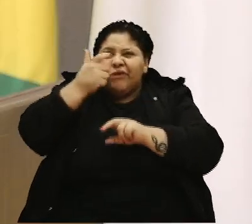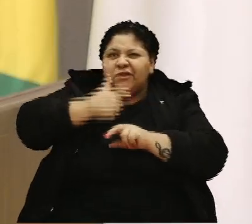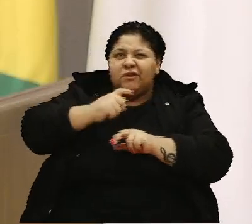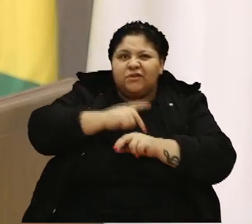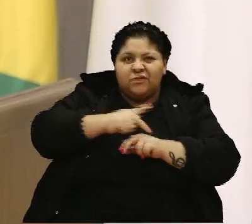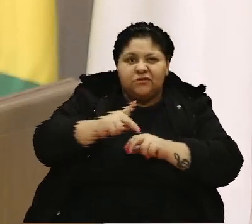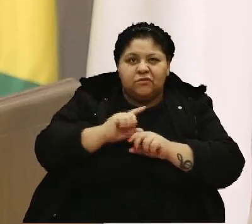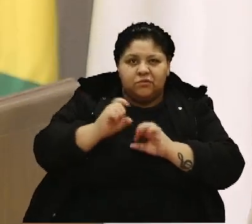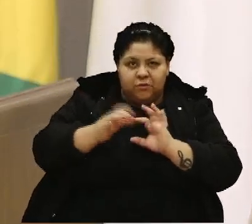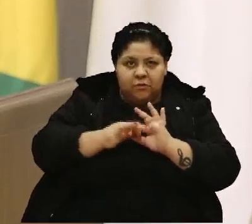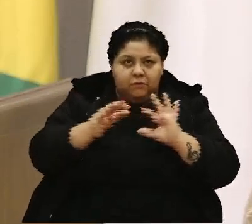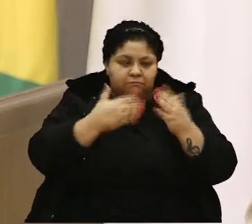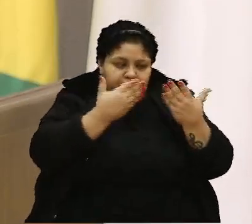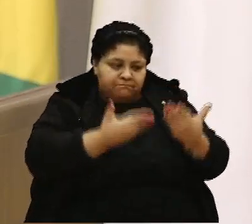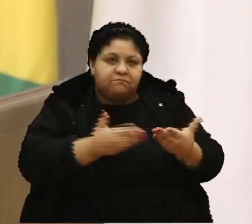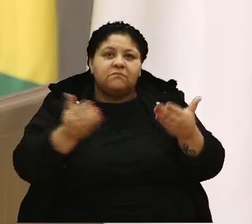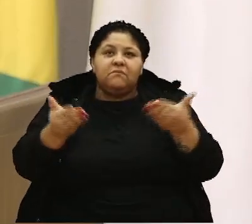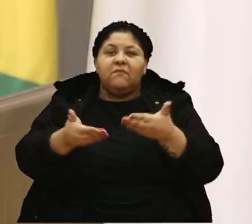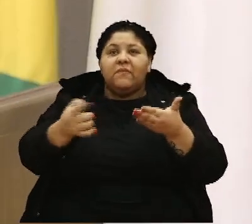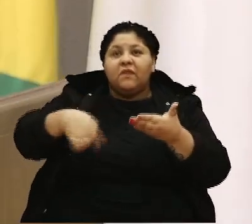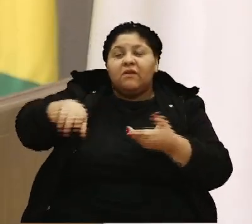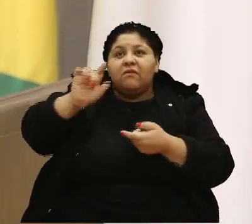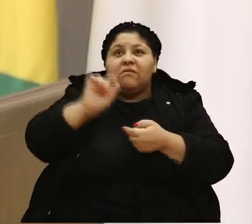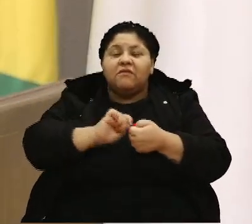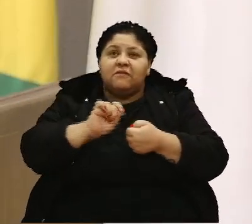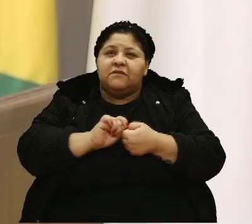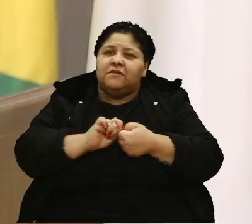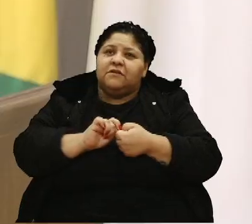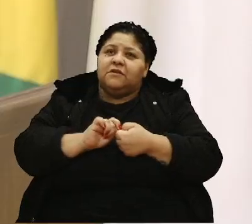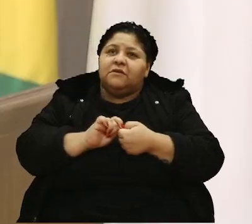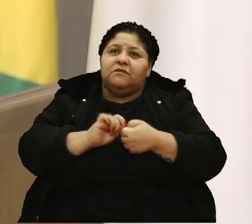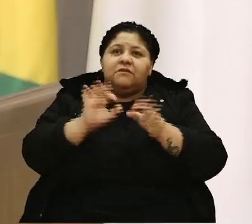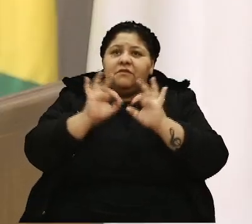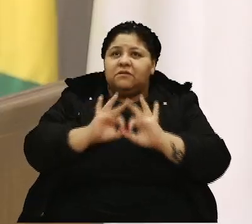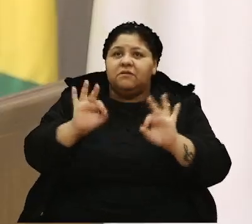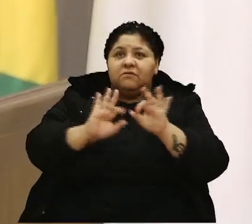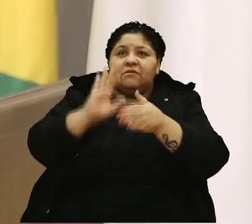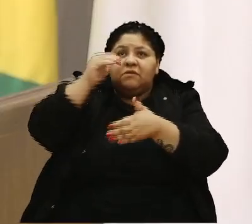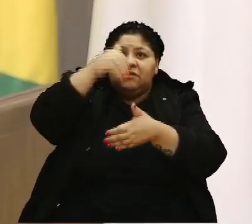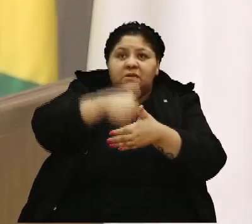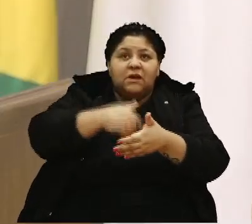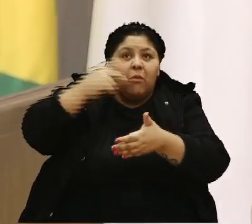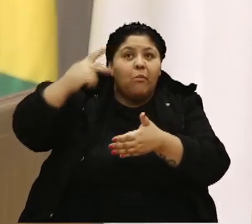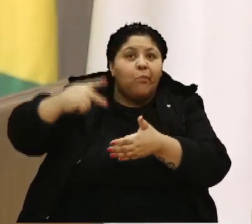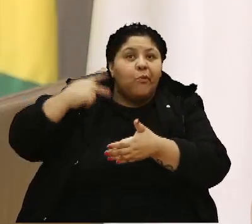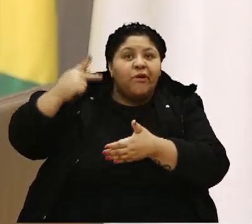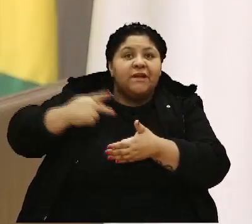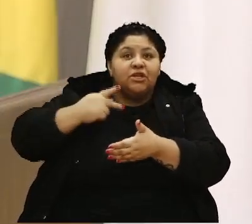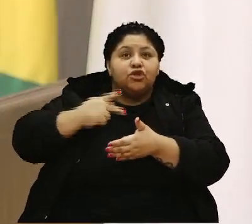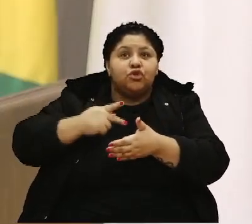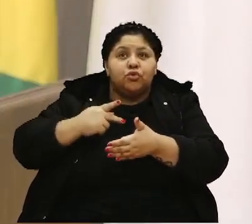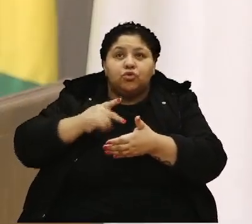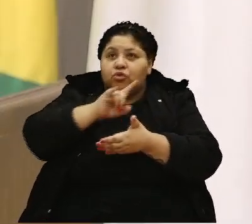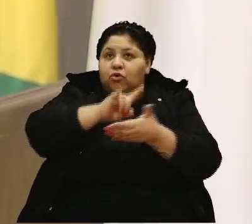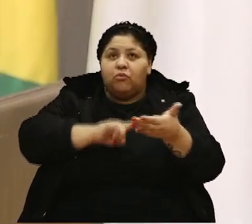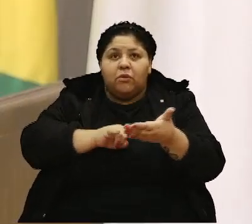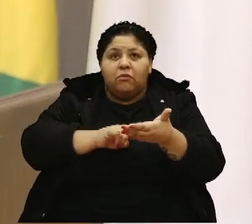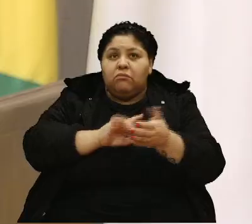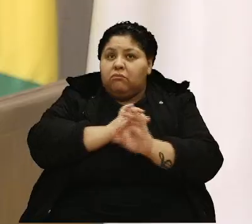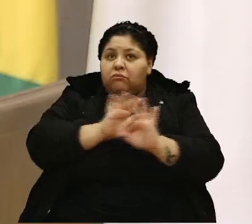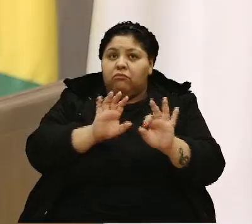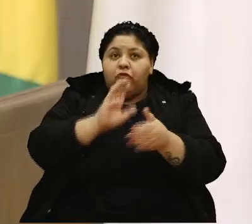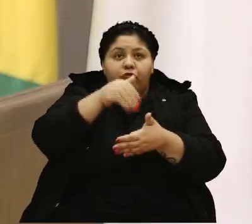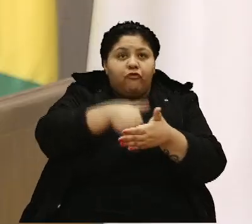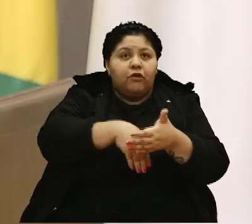se o senhor me permite, que agora nós façamos simplesmente uma votação política do parecer. Ponto. Vota sim ou